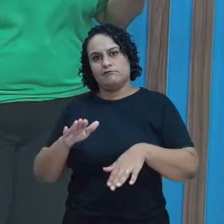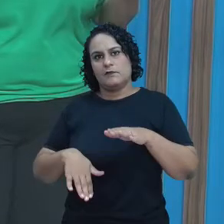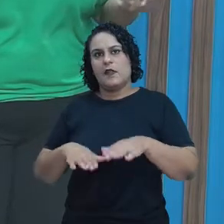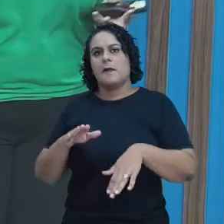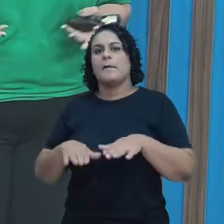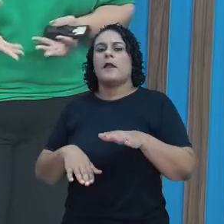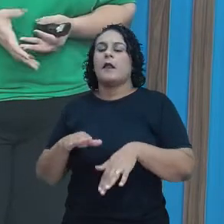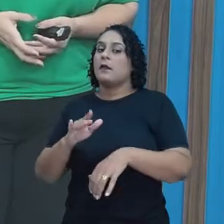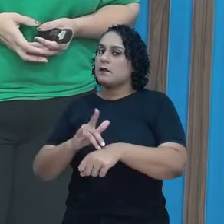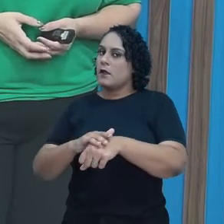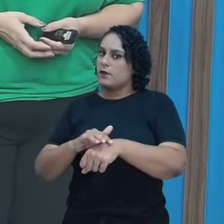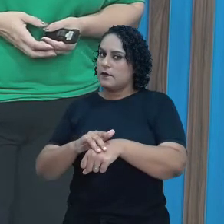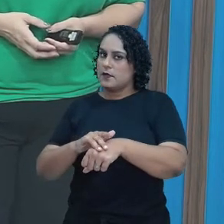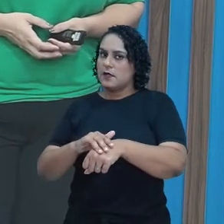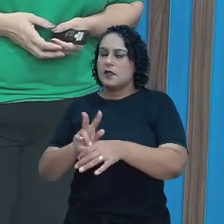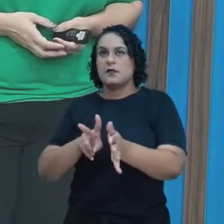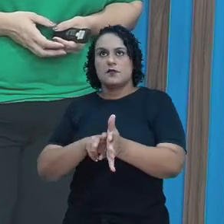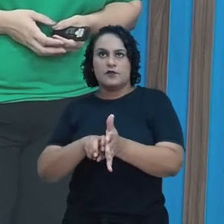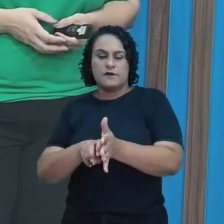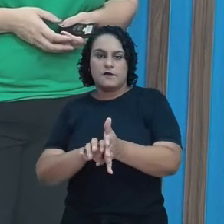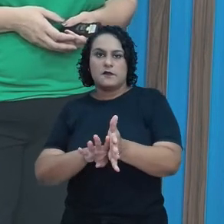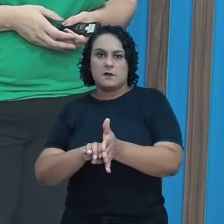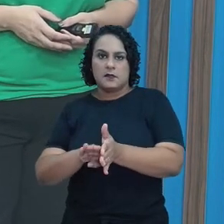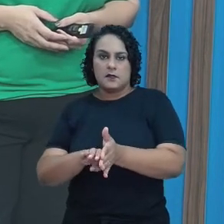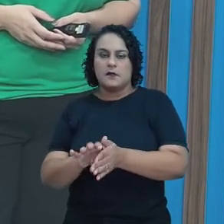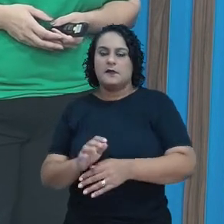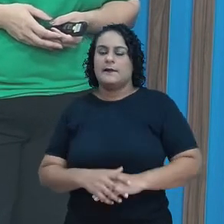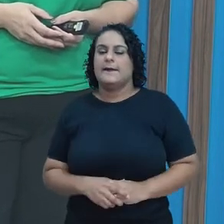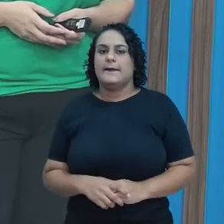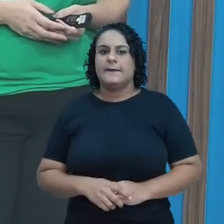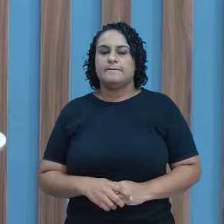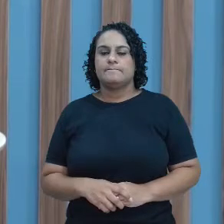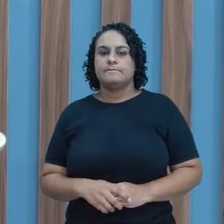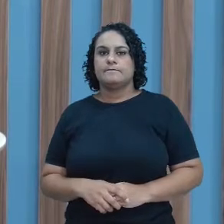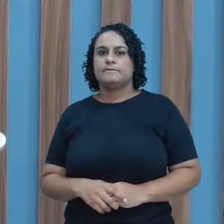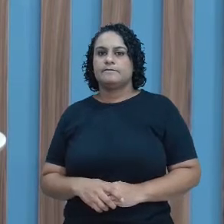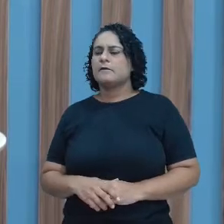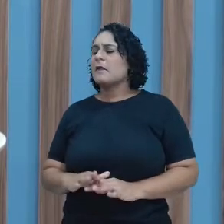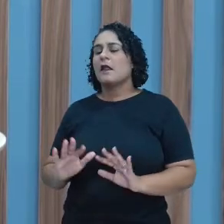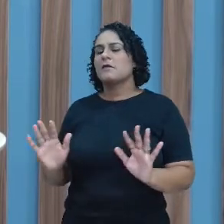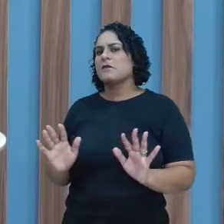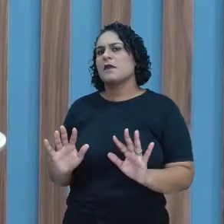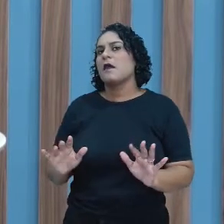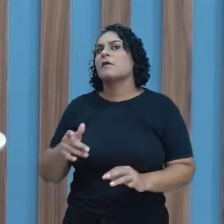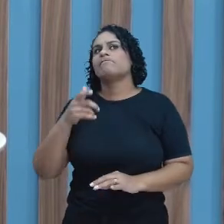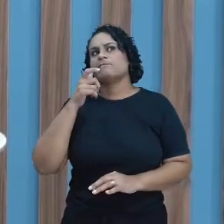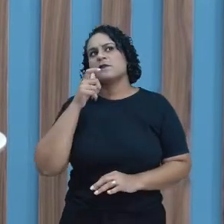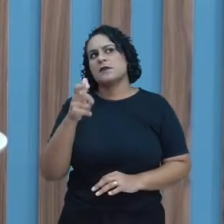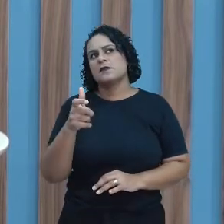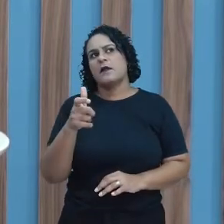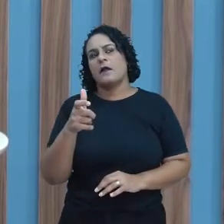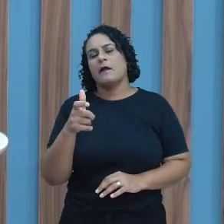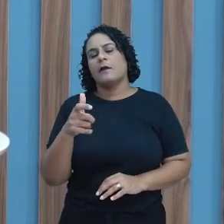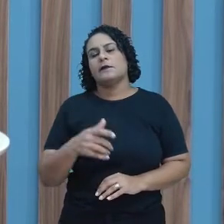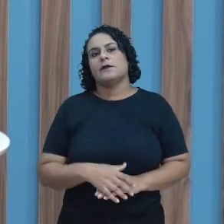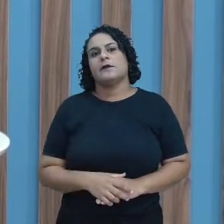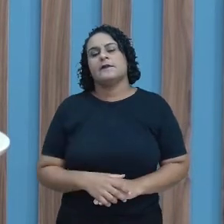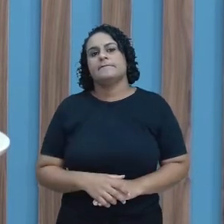agente patogênico, tá? Quer falar mais alguma coisa, professora? Eu acho que isso é bem interessante, né, Carol? Quando a